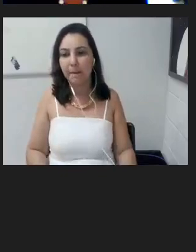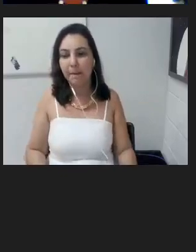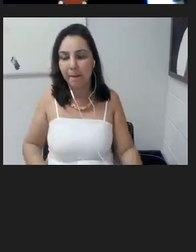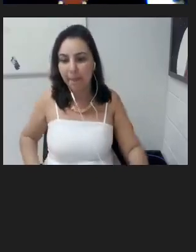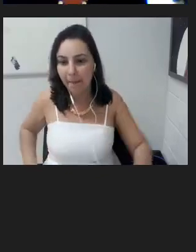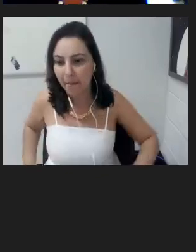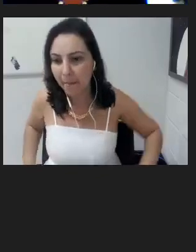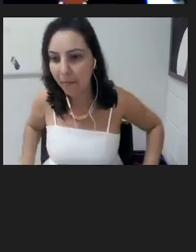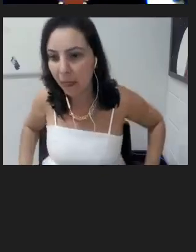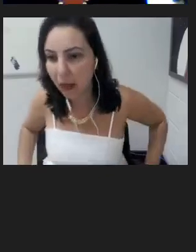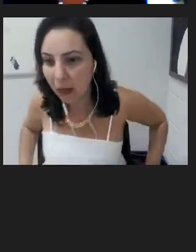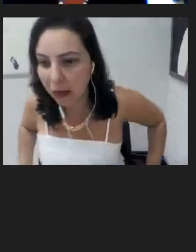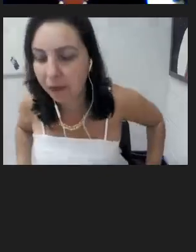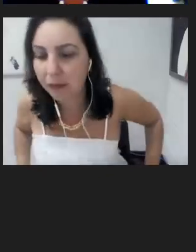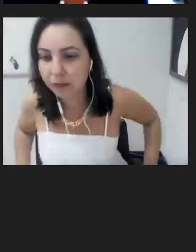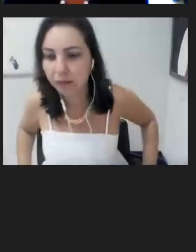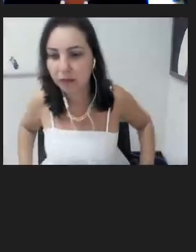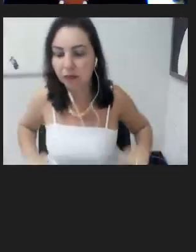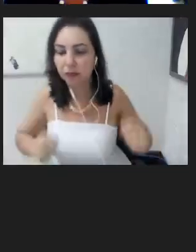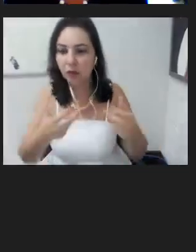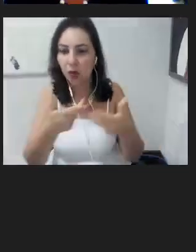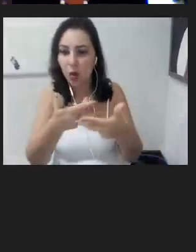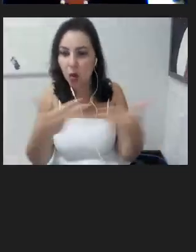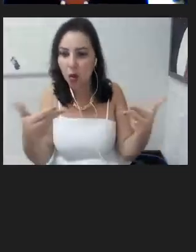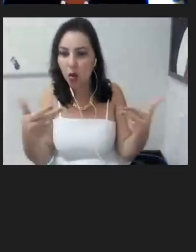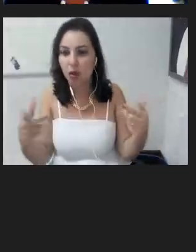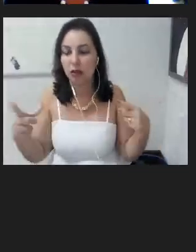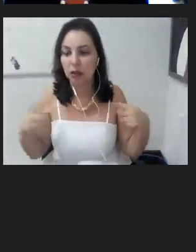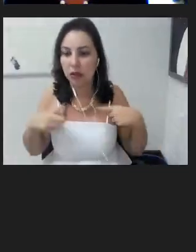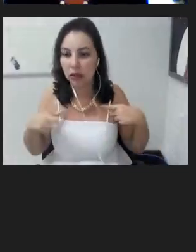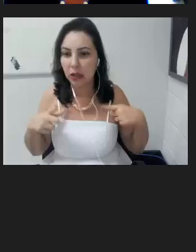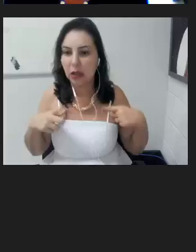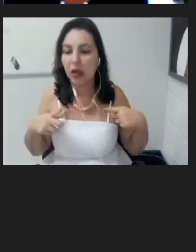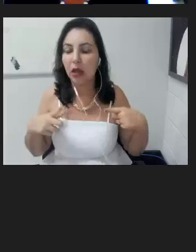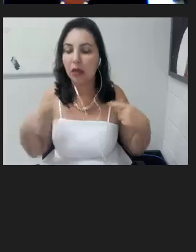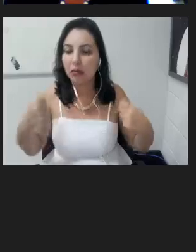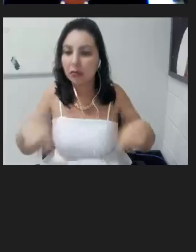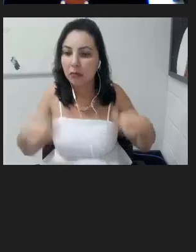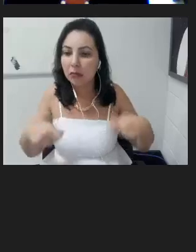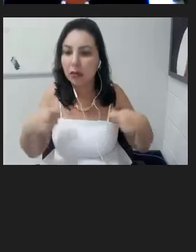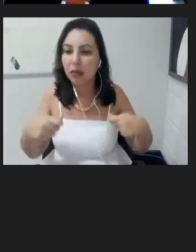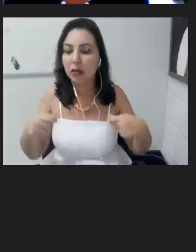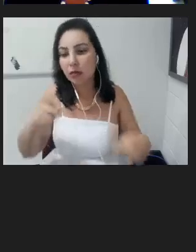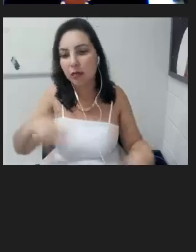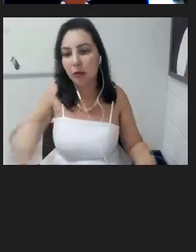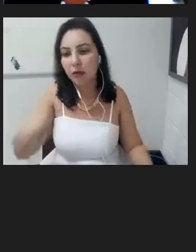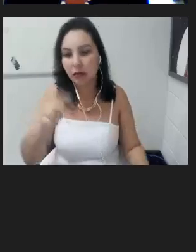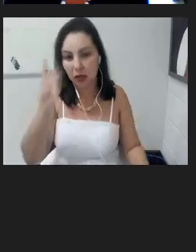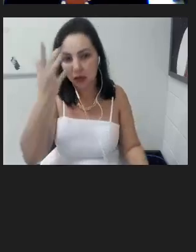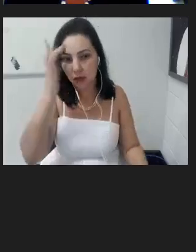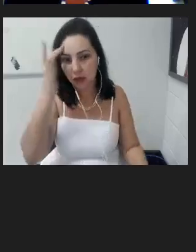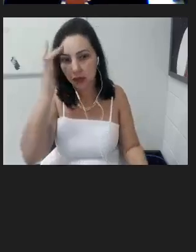pertinentes, questões que tenham repercussão para vocês. O que vocês